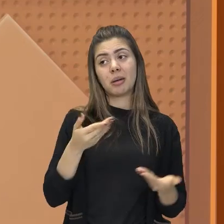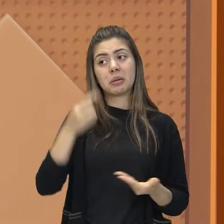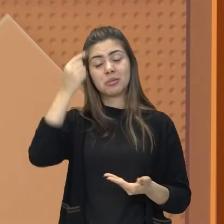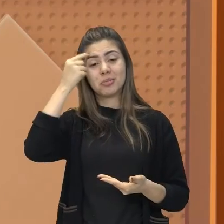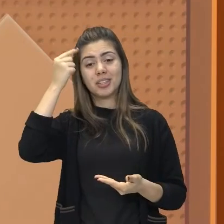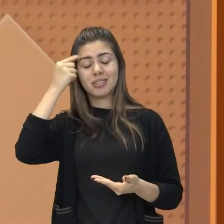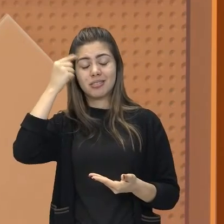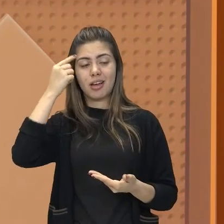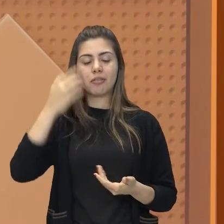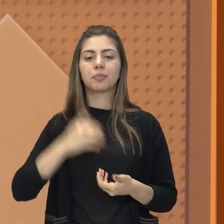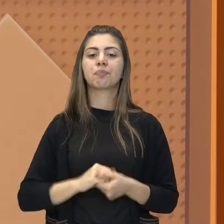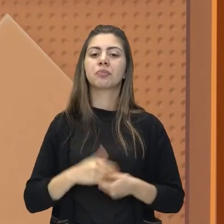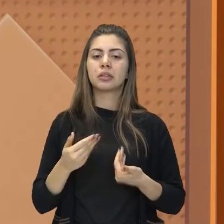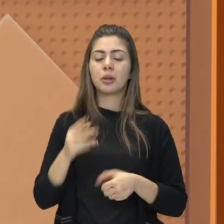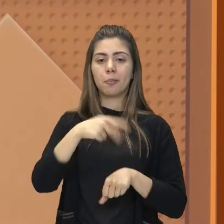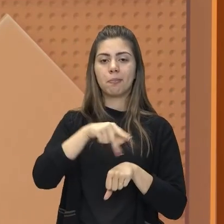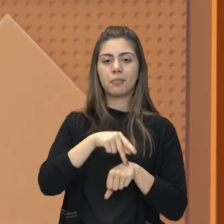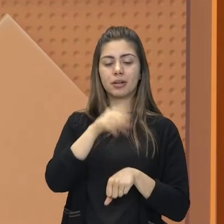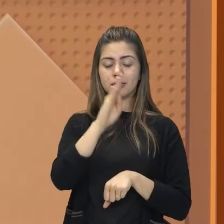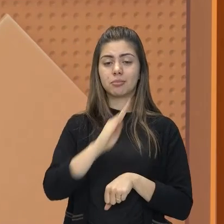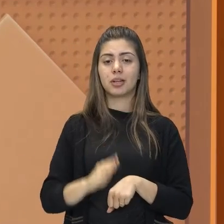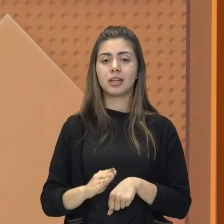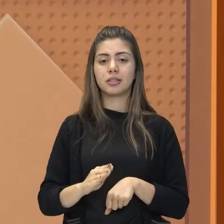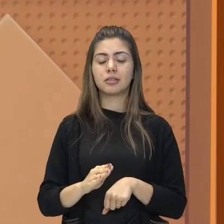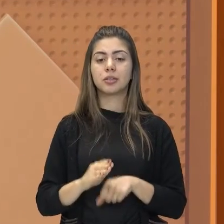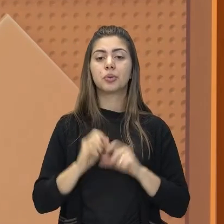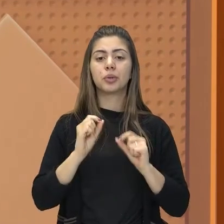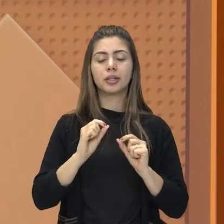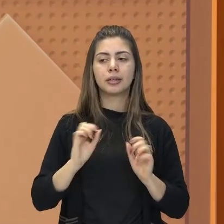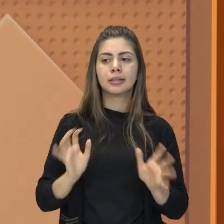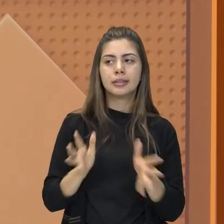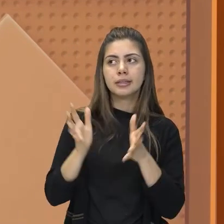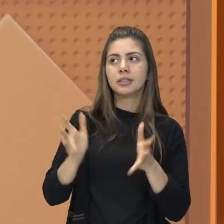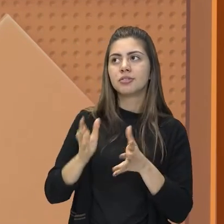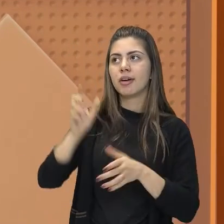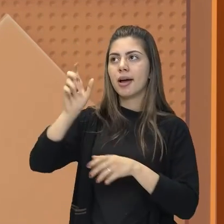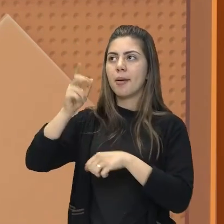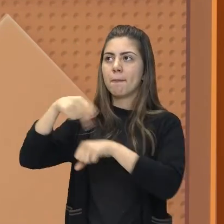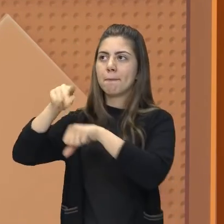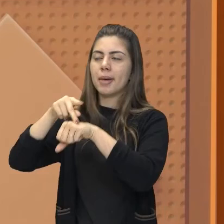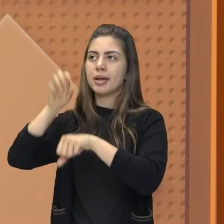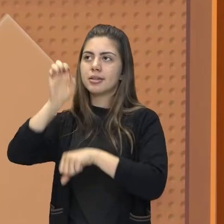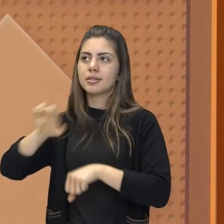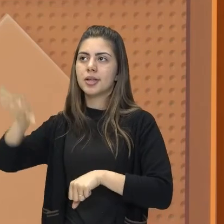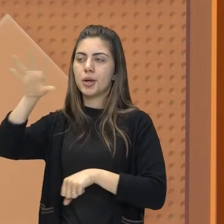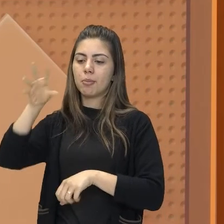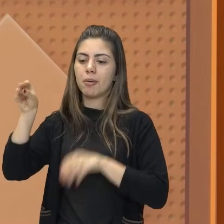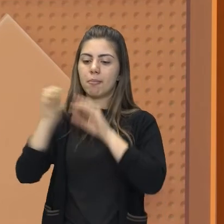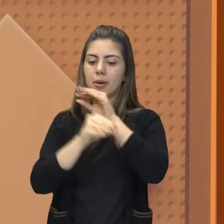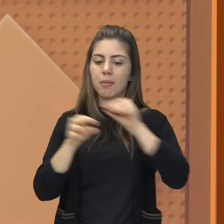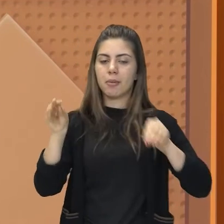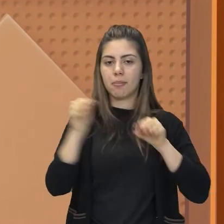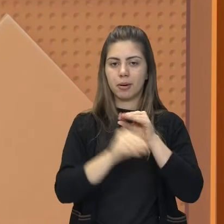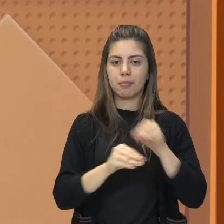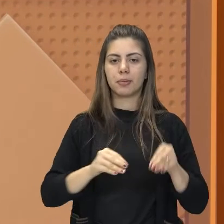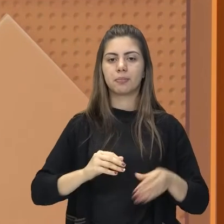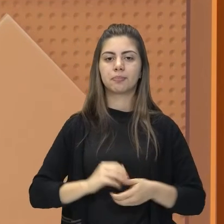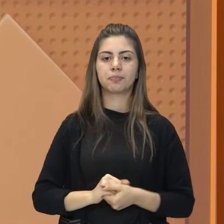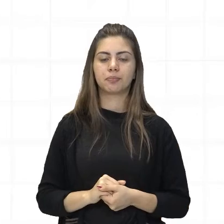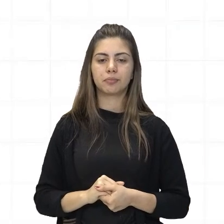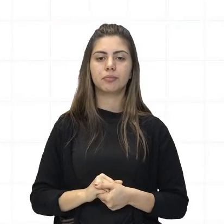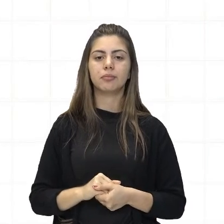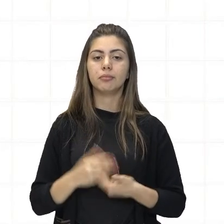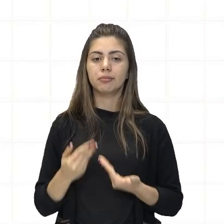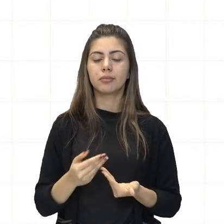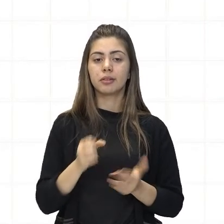Estado brasileiro ele vai incentivar a imigração europeia com esse intuito, certo? Então, no